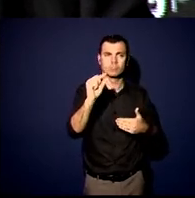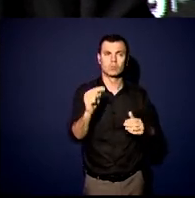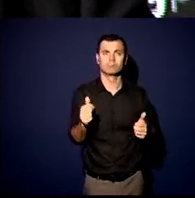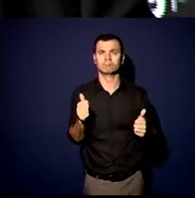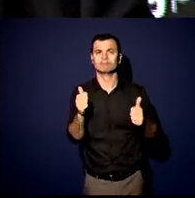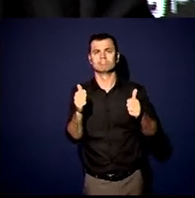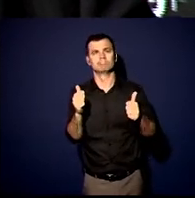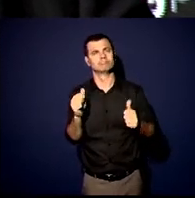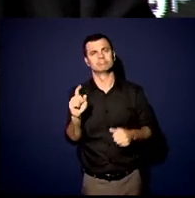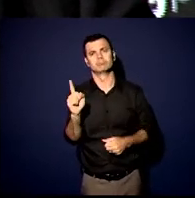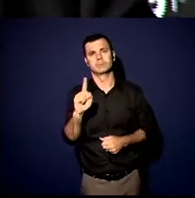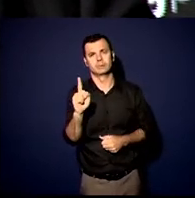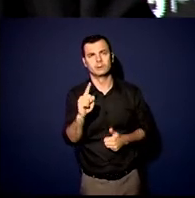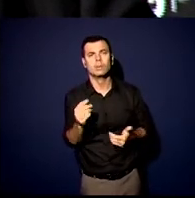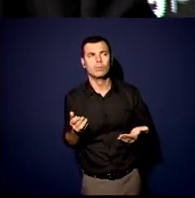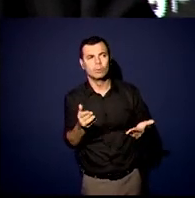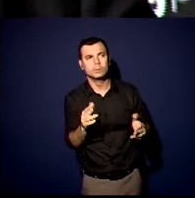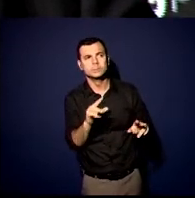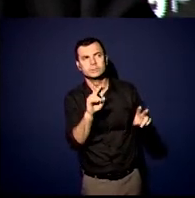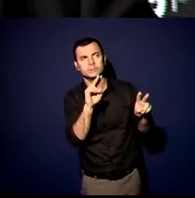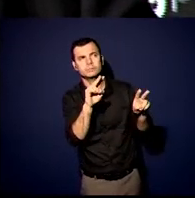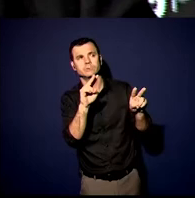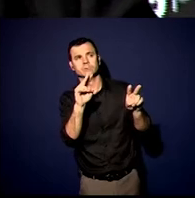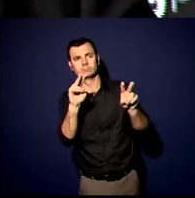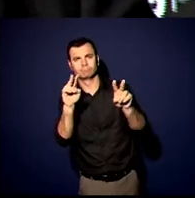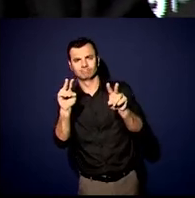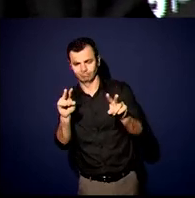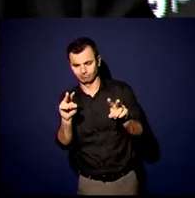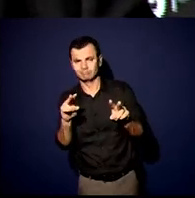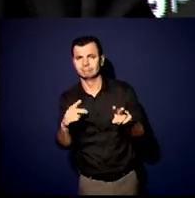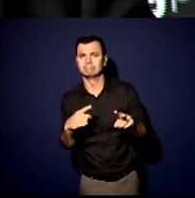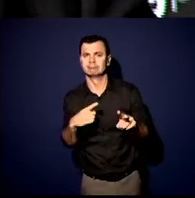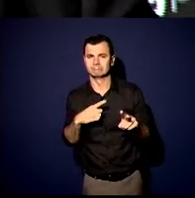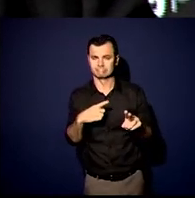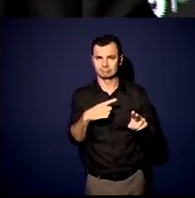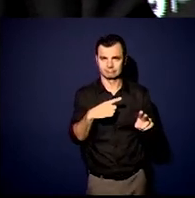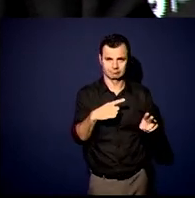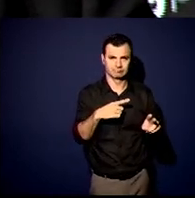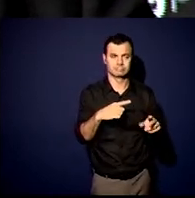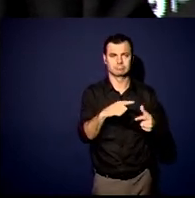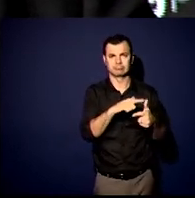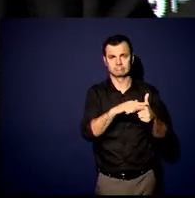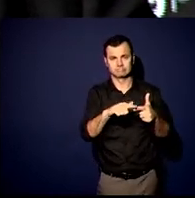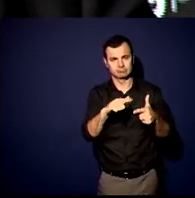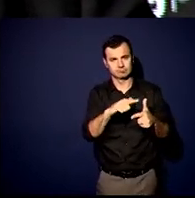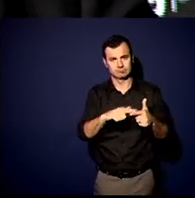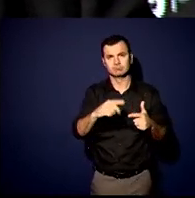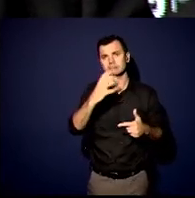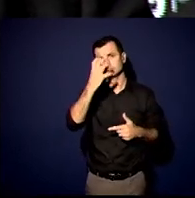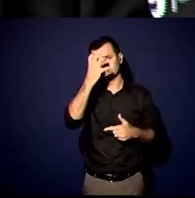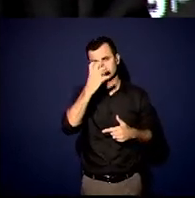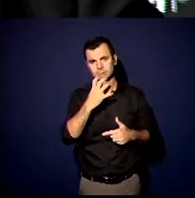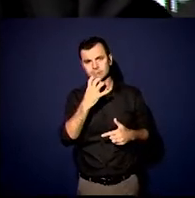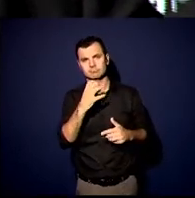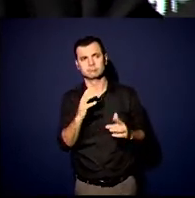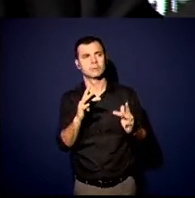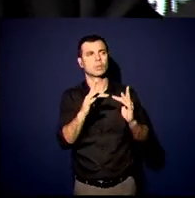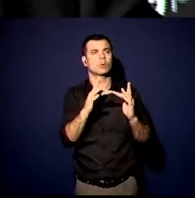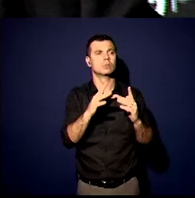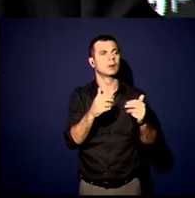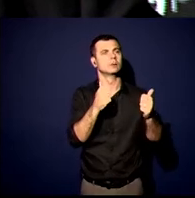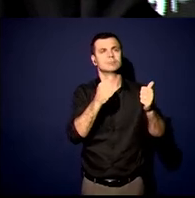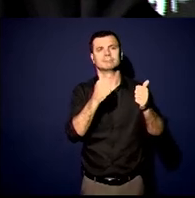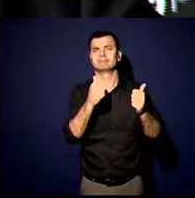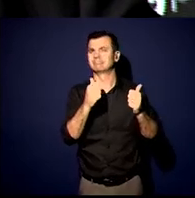adequado ao que nós estamos vendo e que gera o nível de solução dos laços interpessoais comunitários